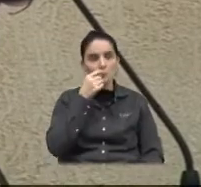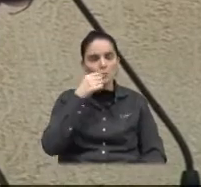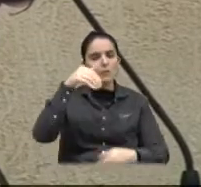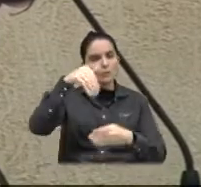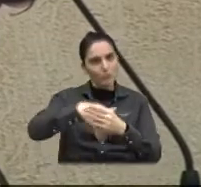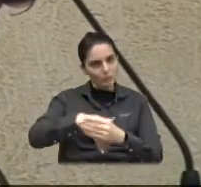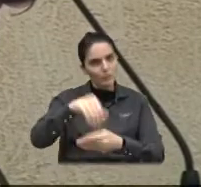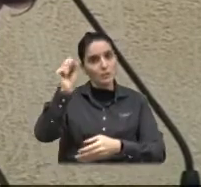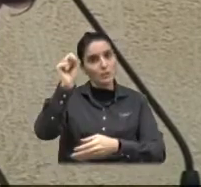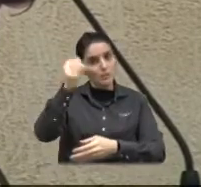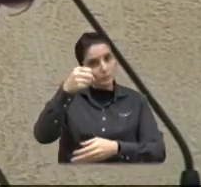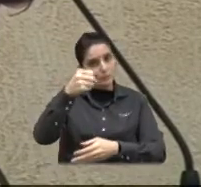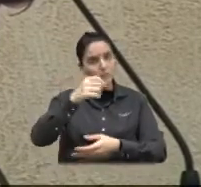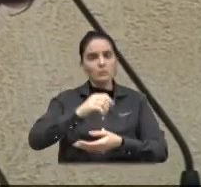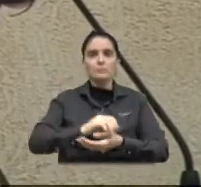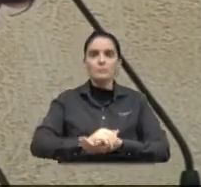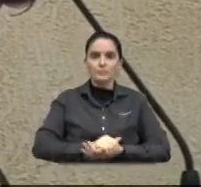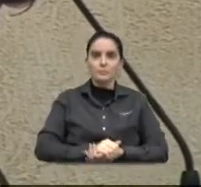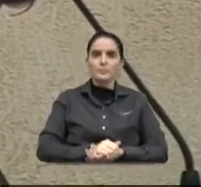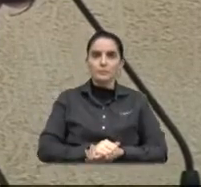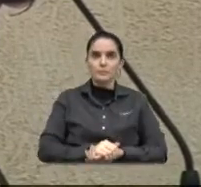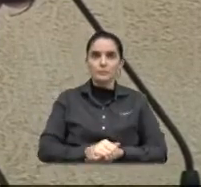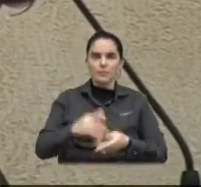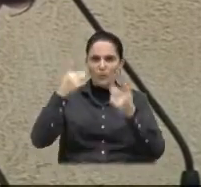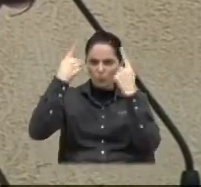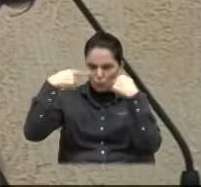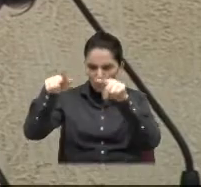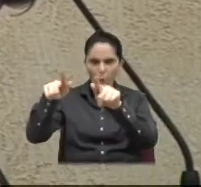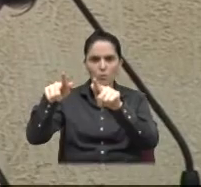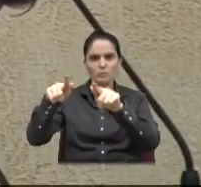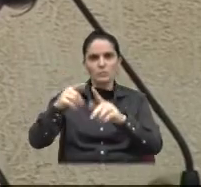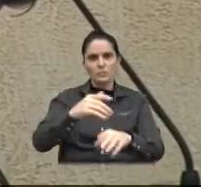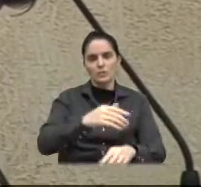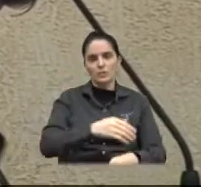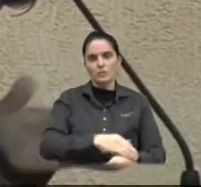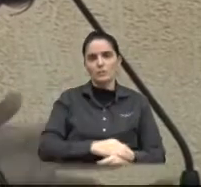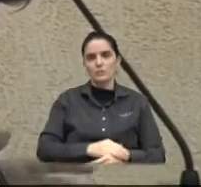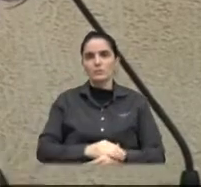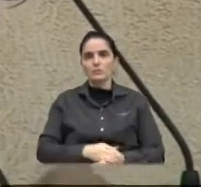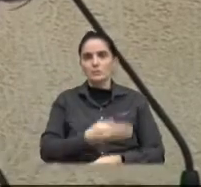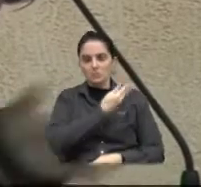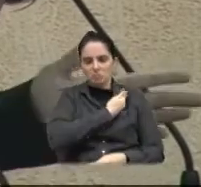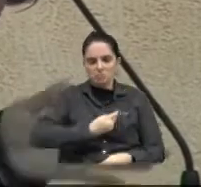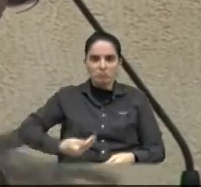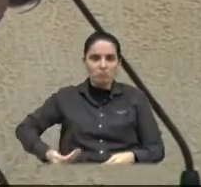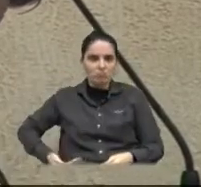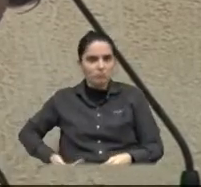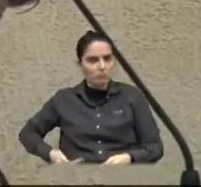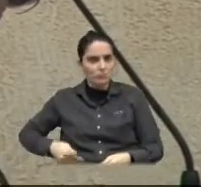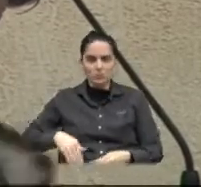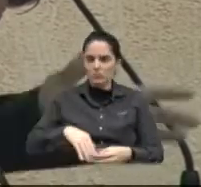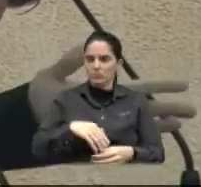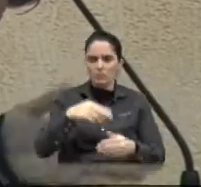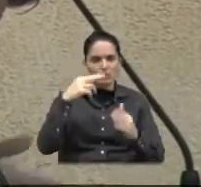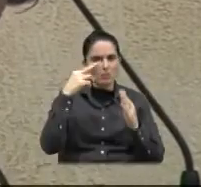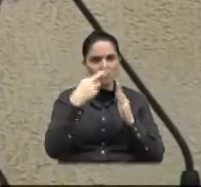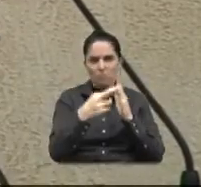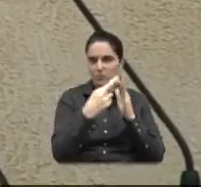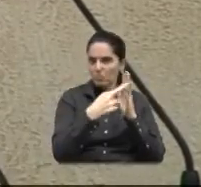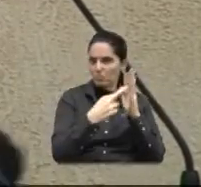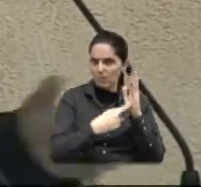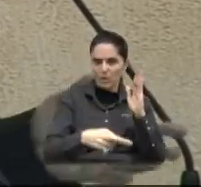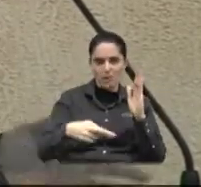favorável à moção em repúdio a essa normativa essa nota